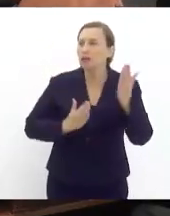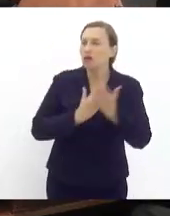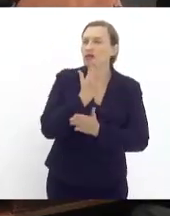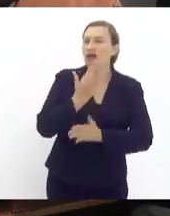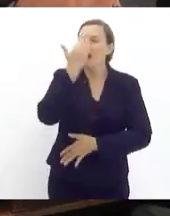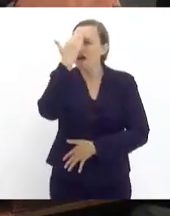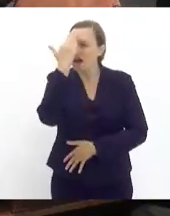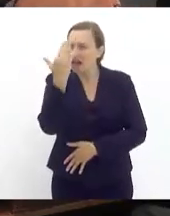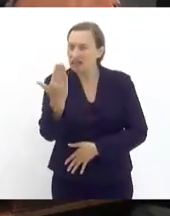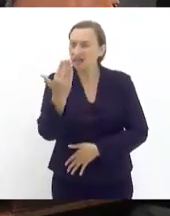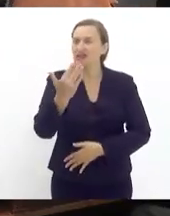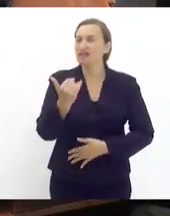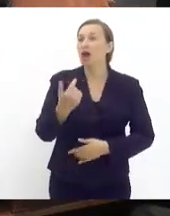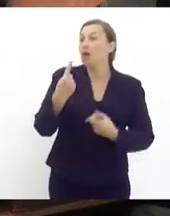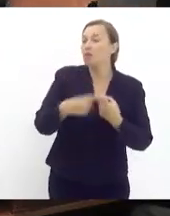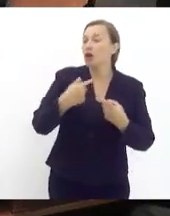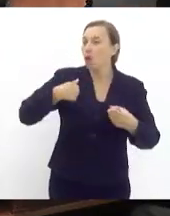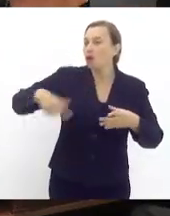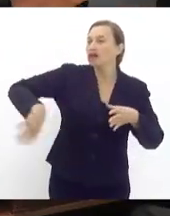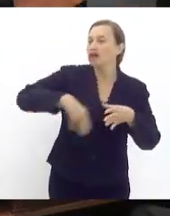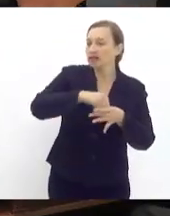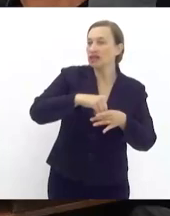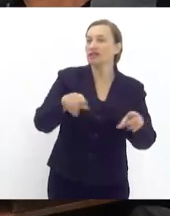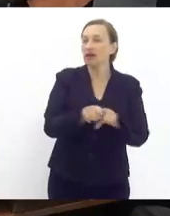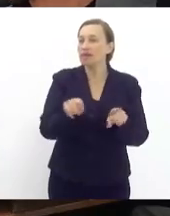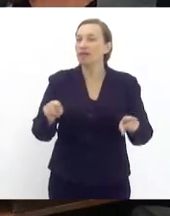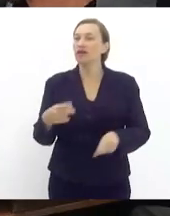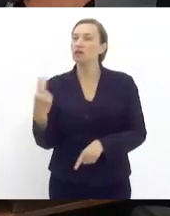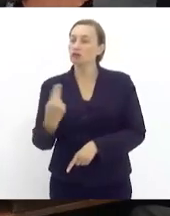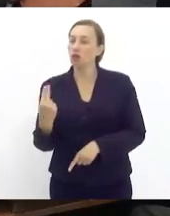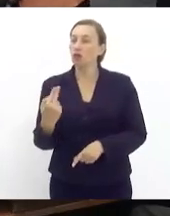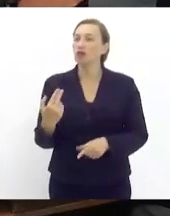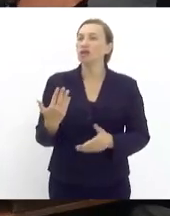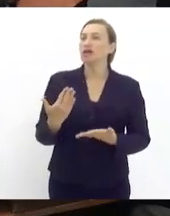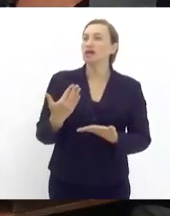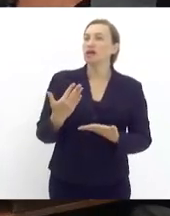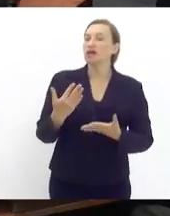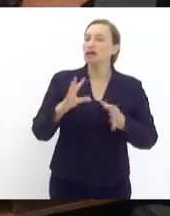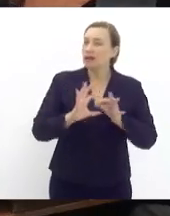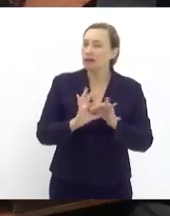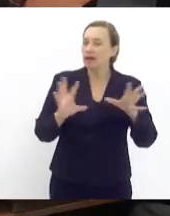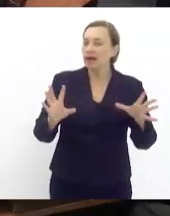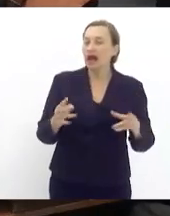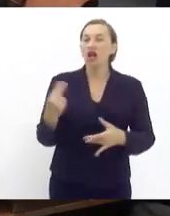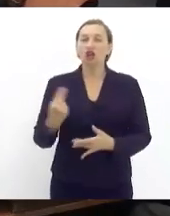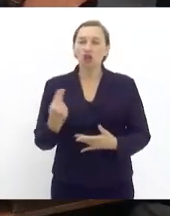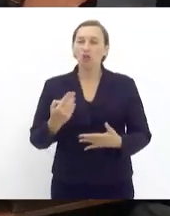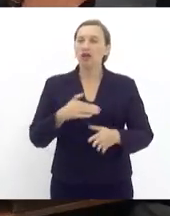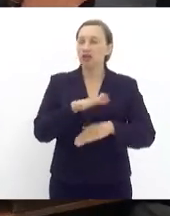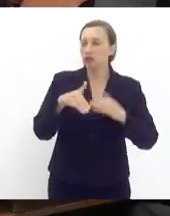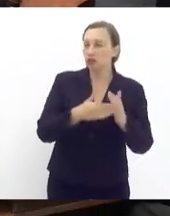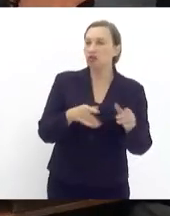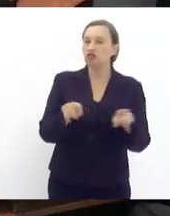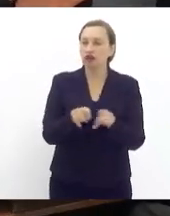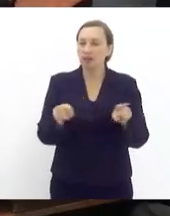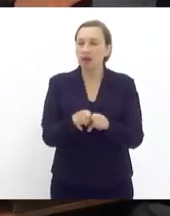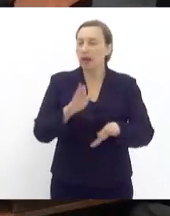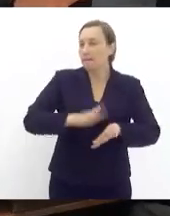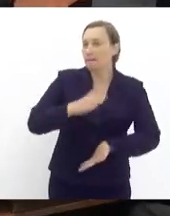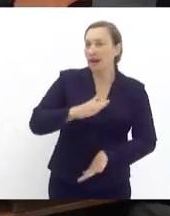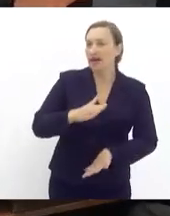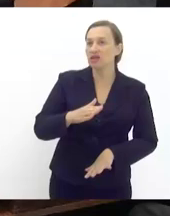agradecer porque entrei também como coautor agradecer por abrir a coautoria também é mais uma